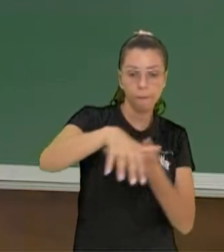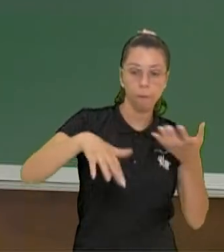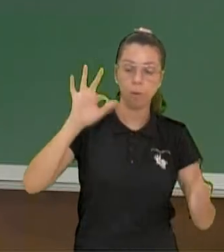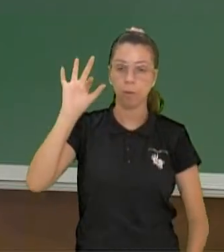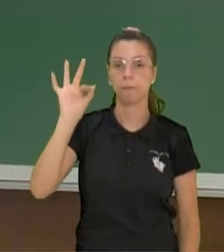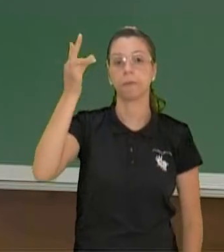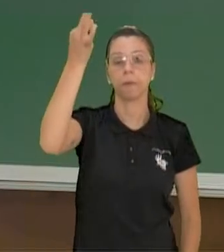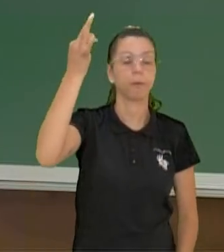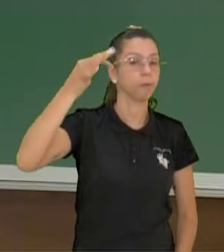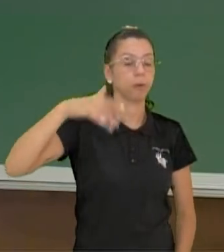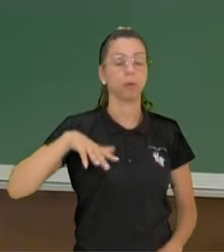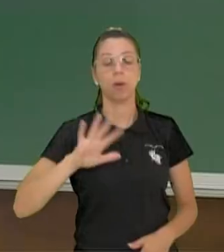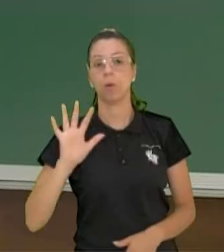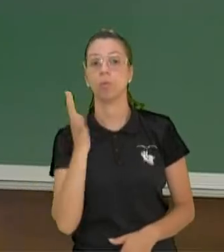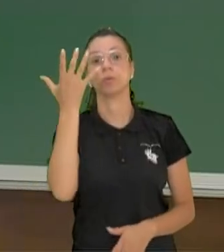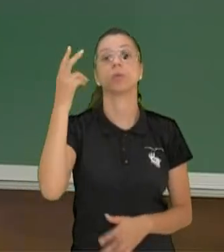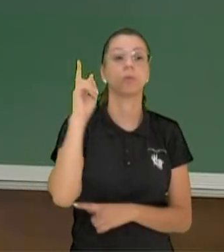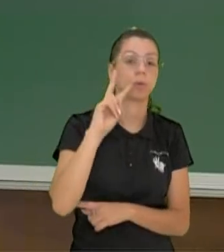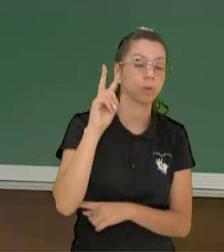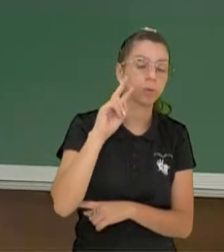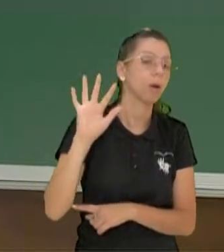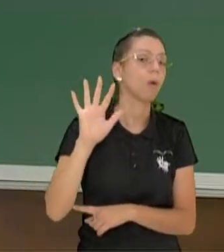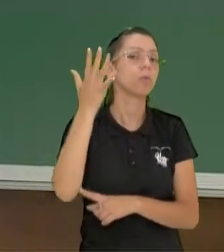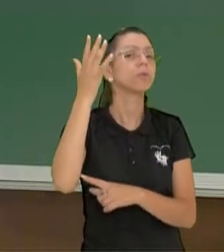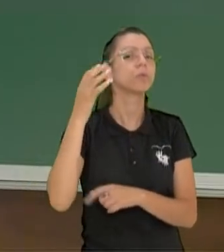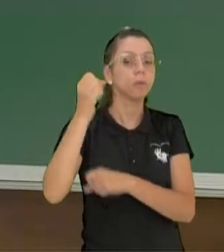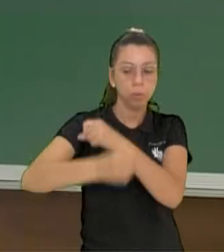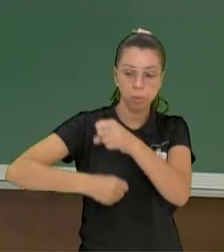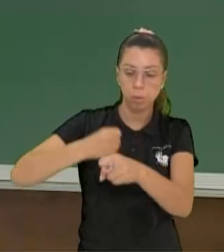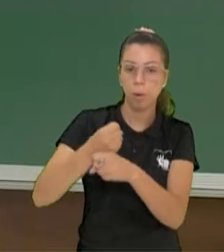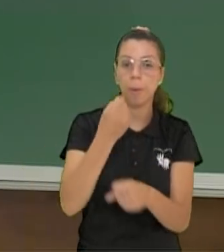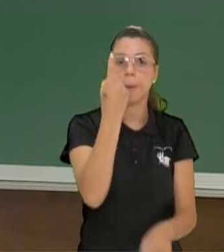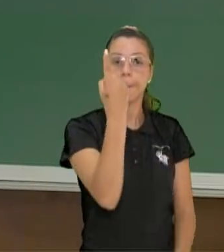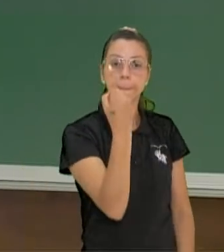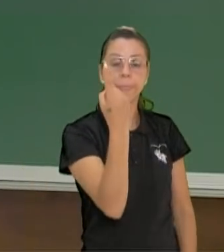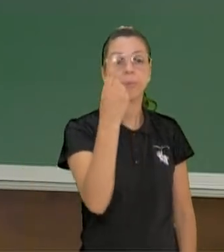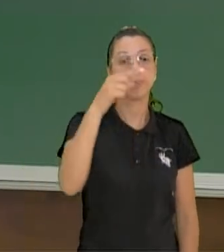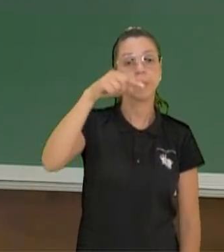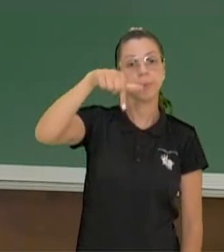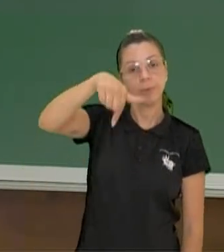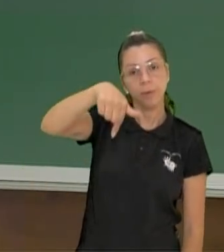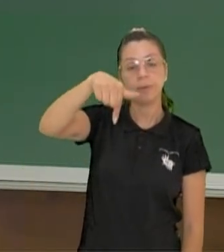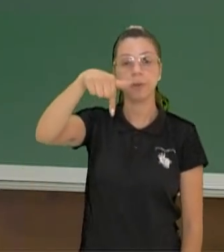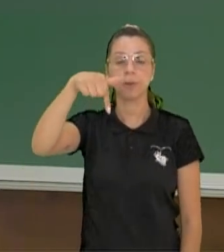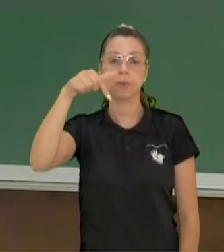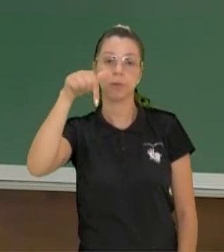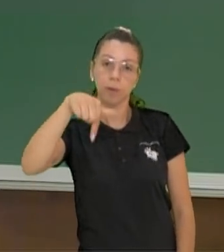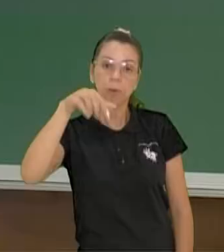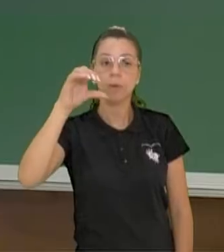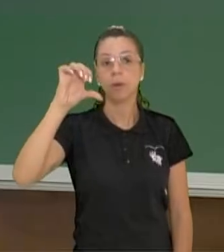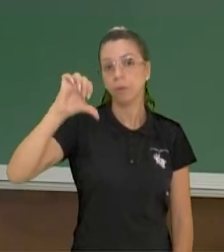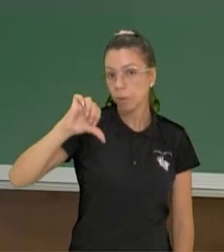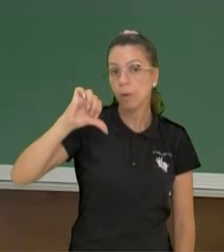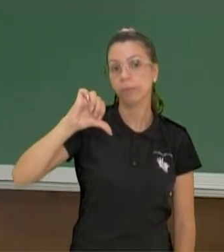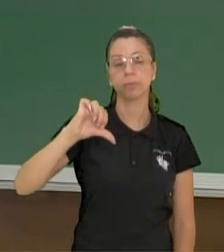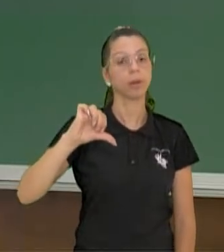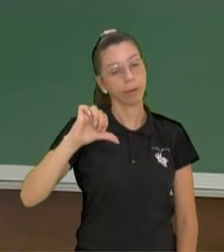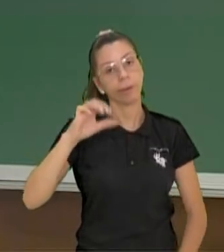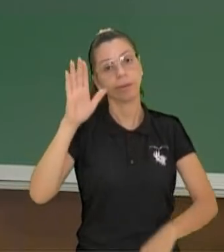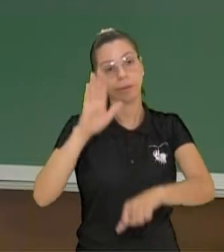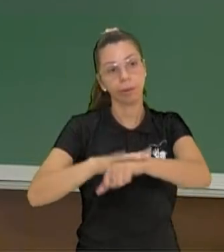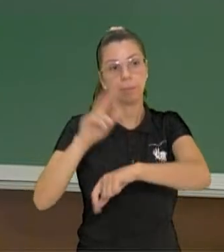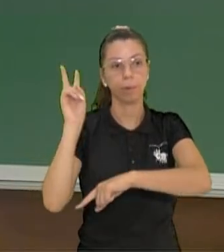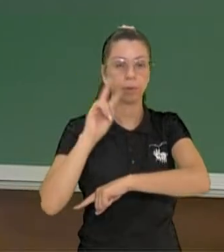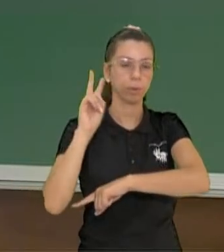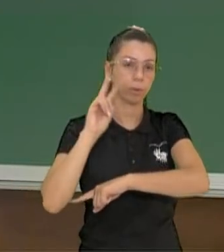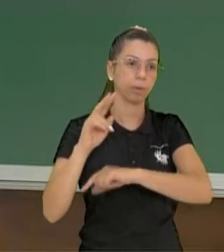um grande acontecimento da história. Ela aconteceu em que ano? 1789. Tempo histórico. Ok?